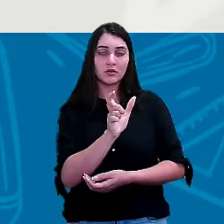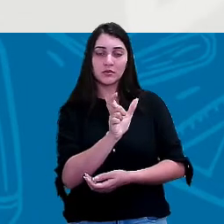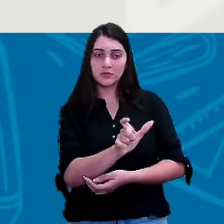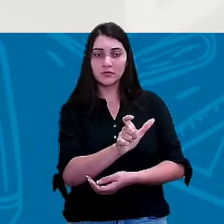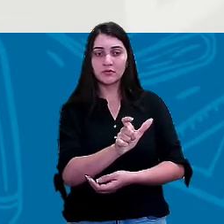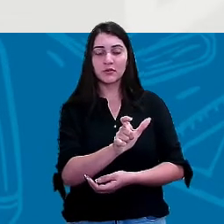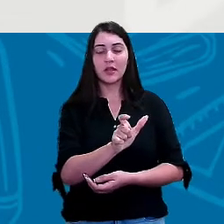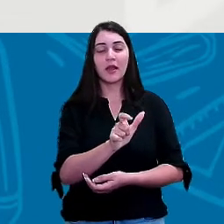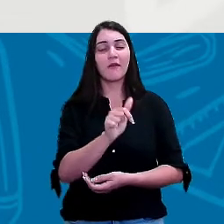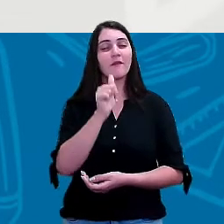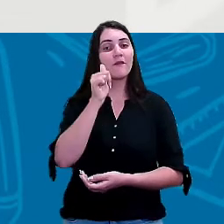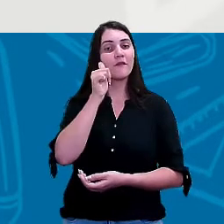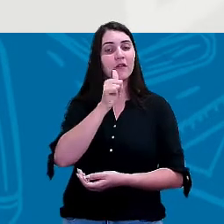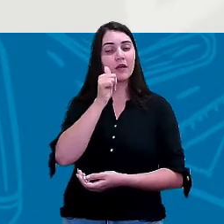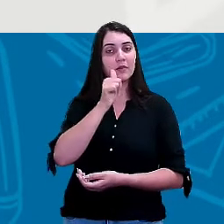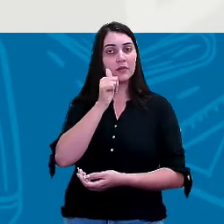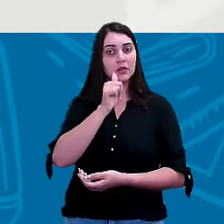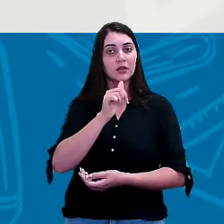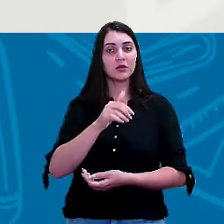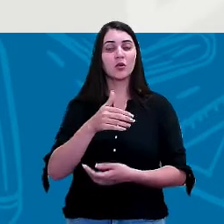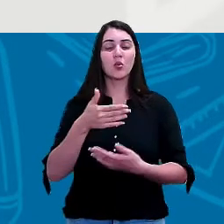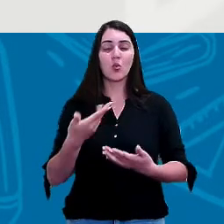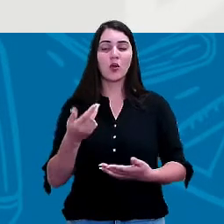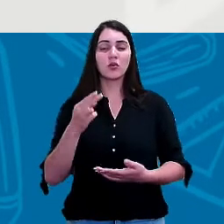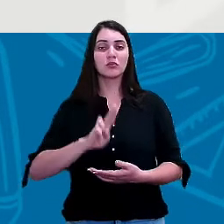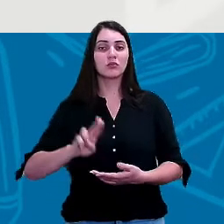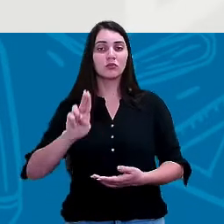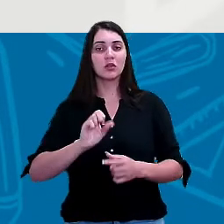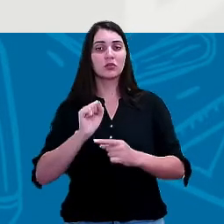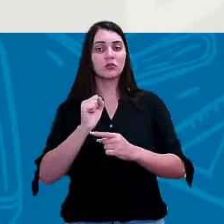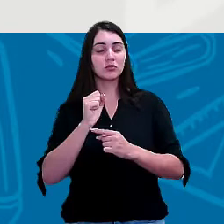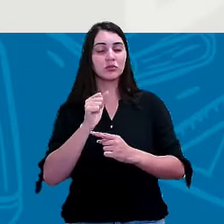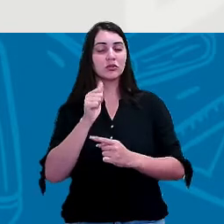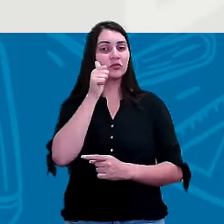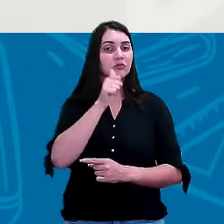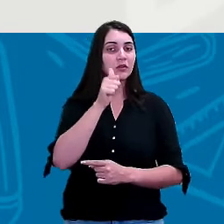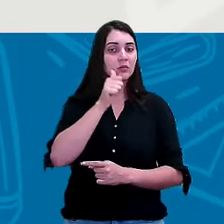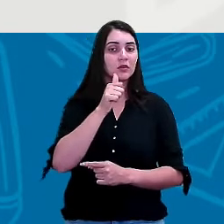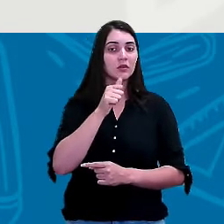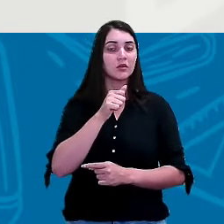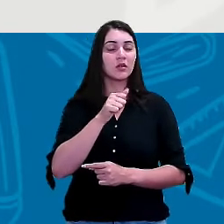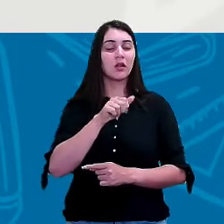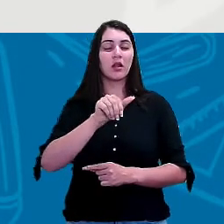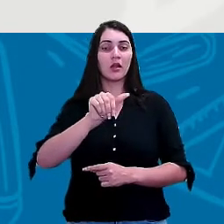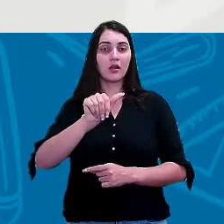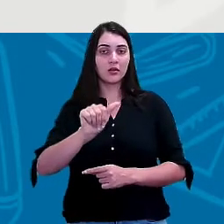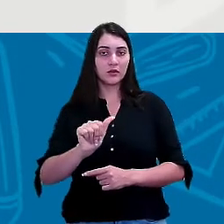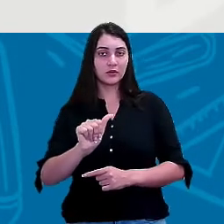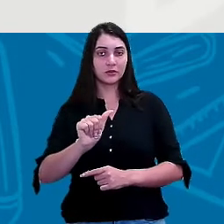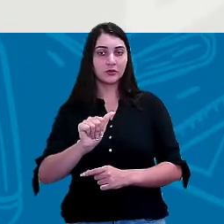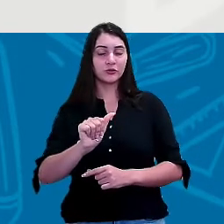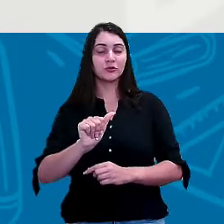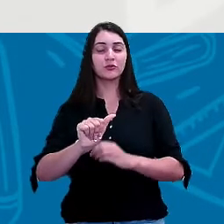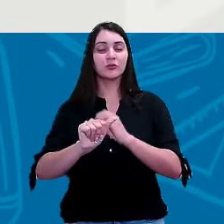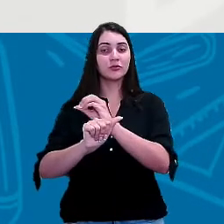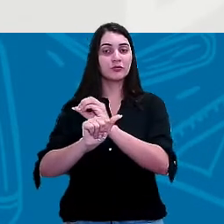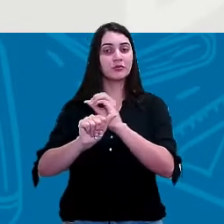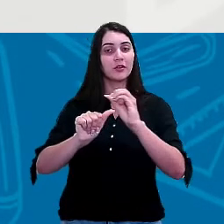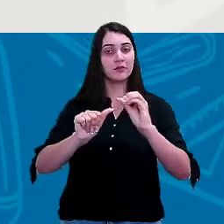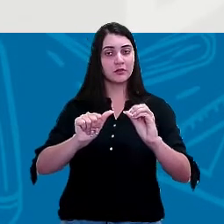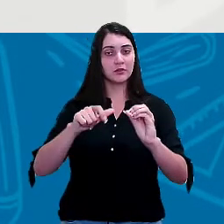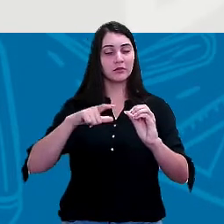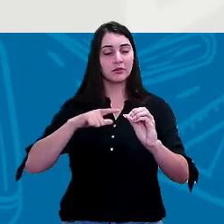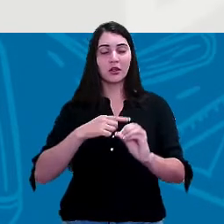gênero feminino. Quando a gente usar um substantivo feminino, então, para artigos definidos, temos esses dois que a gente